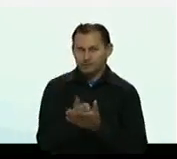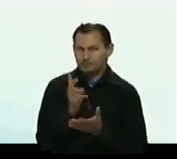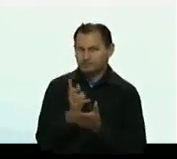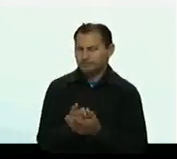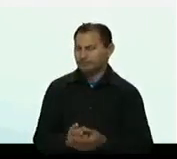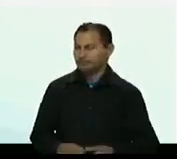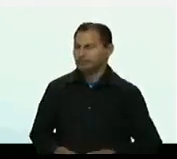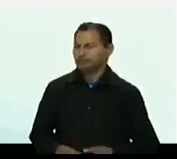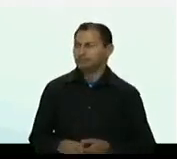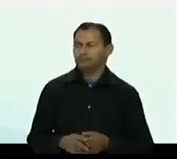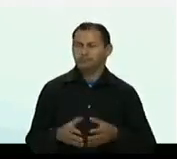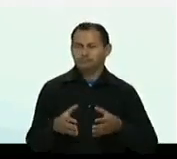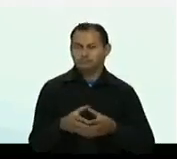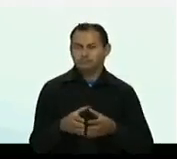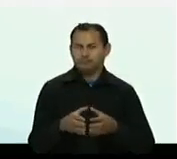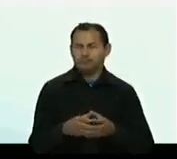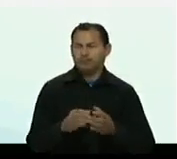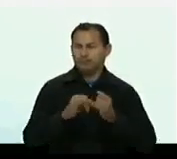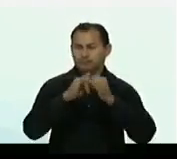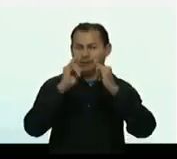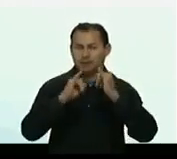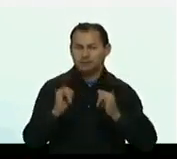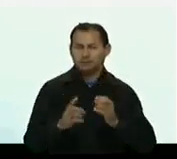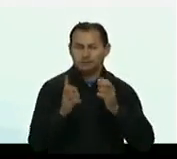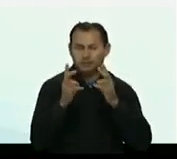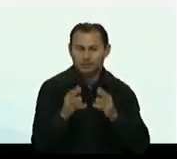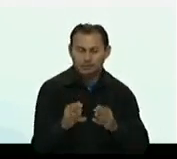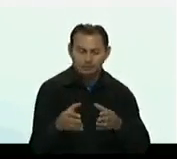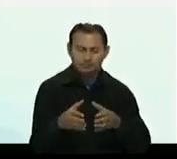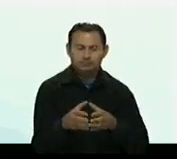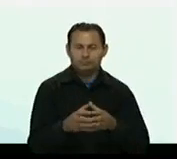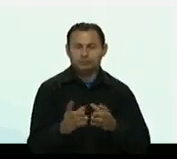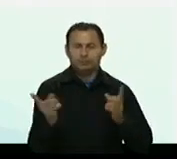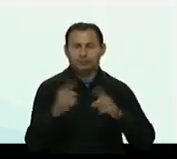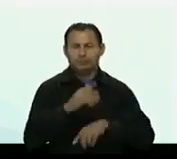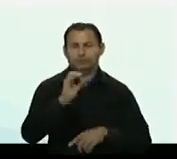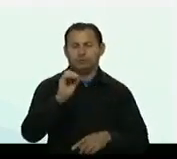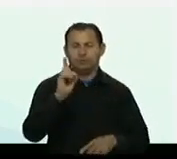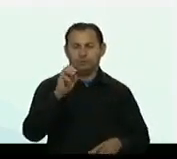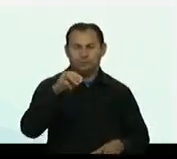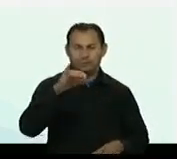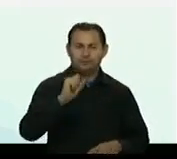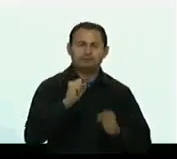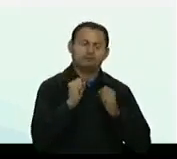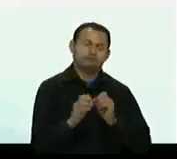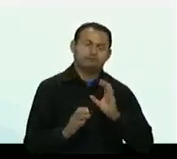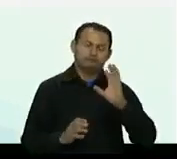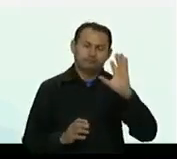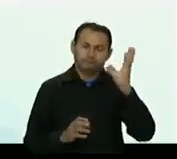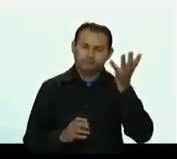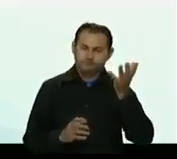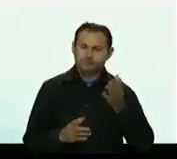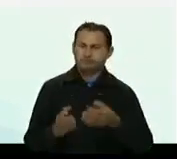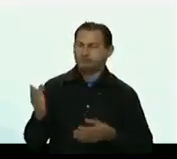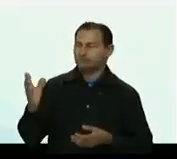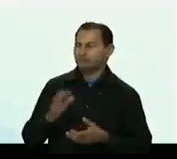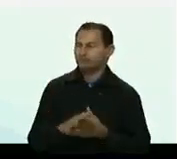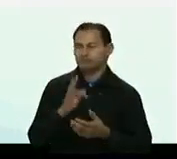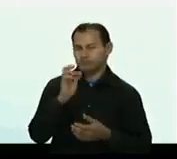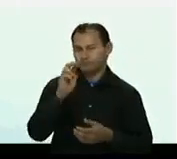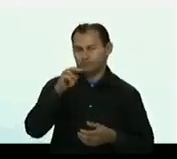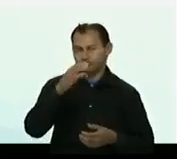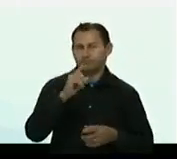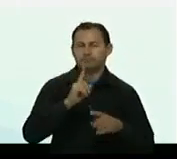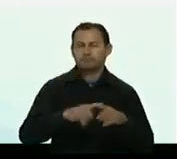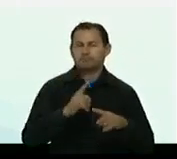sempre o conjunto da imagem é igual ao conjunto do contradomínio. Pode acontecer isso. Aqui é uma função por